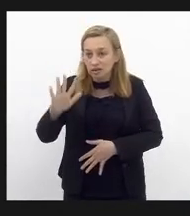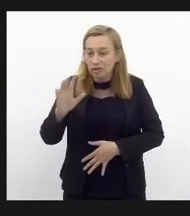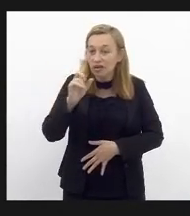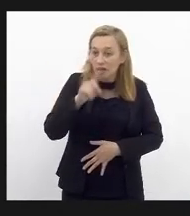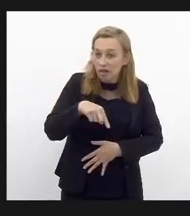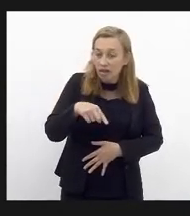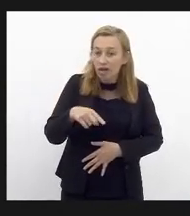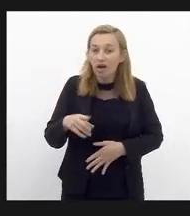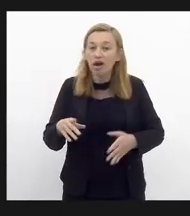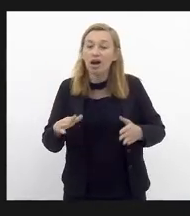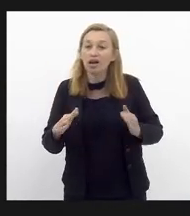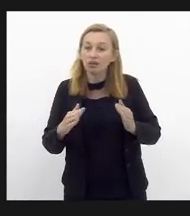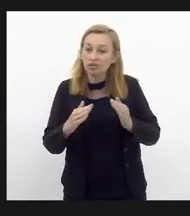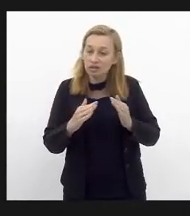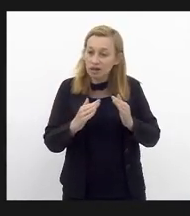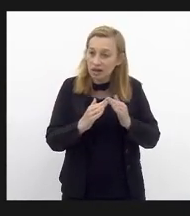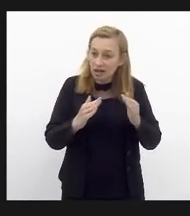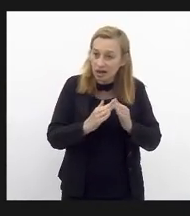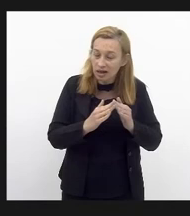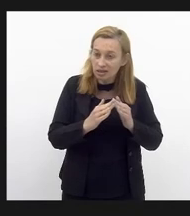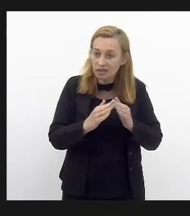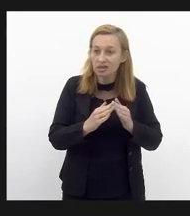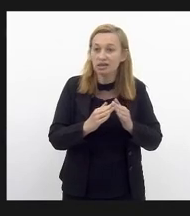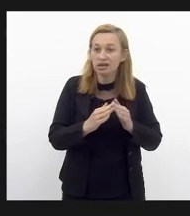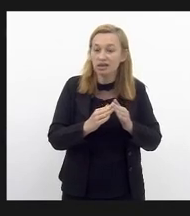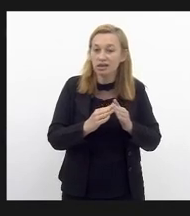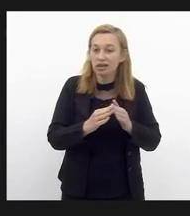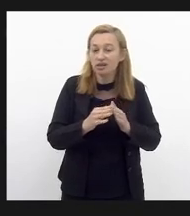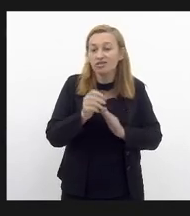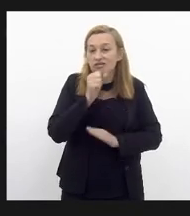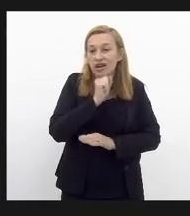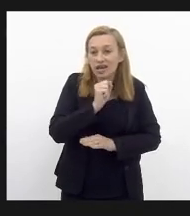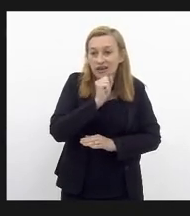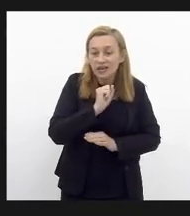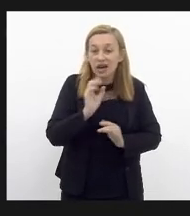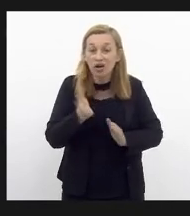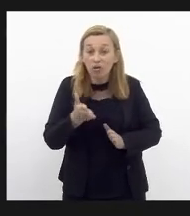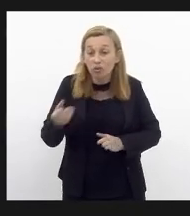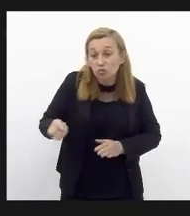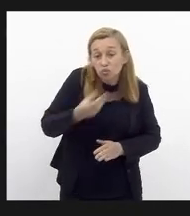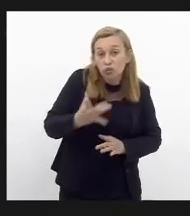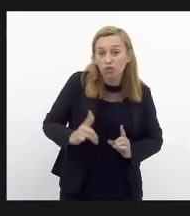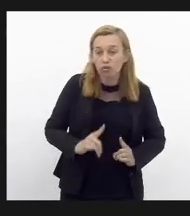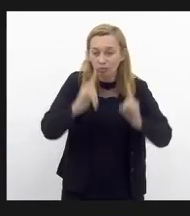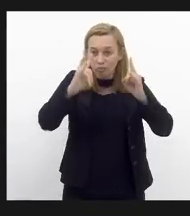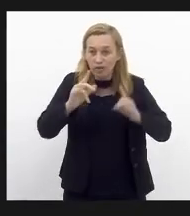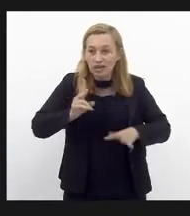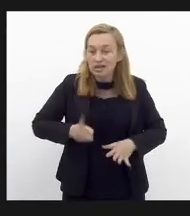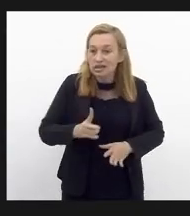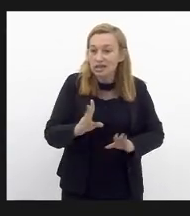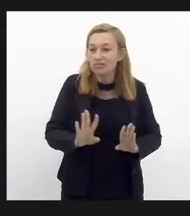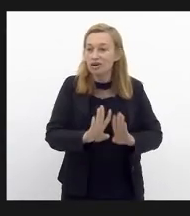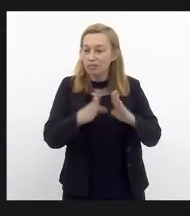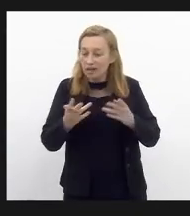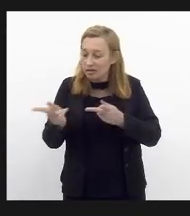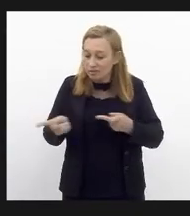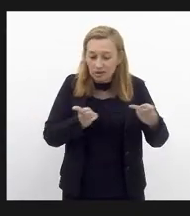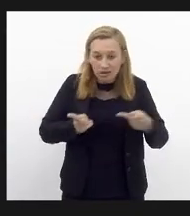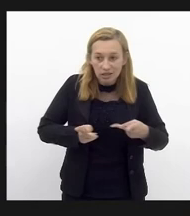era a nossa casa, a Alerge, né? Agora mudamos para esse novo prédio. Ele sempre foi aberto à